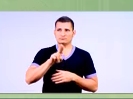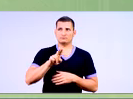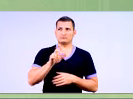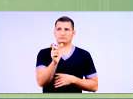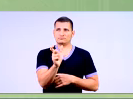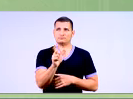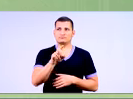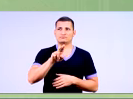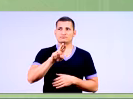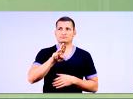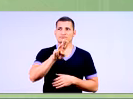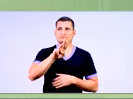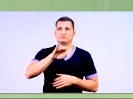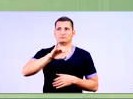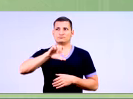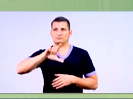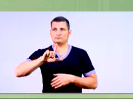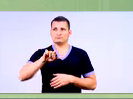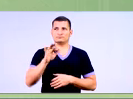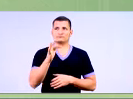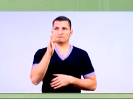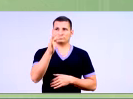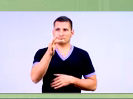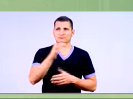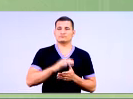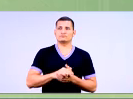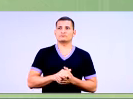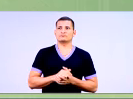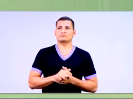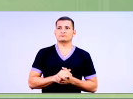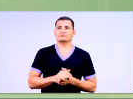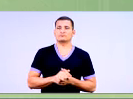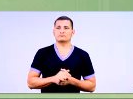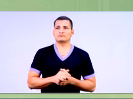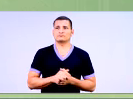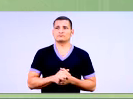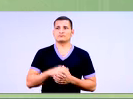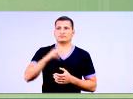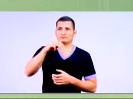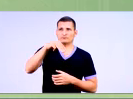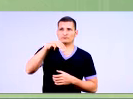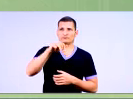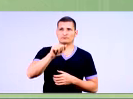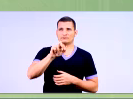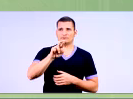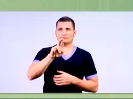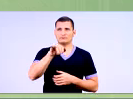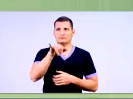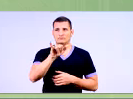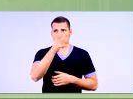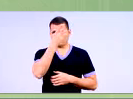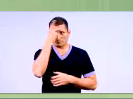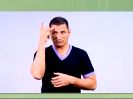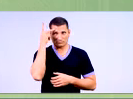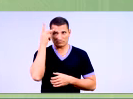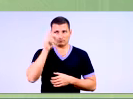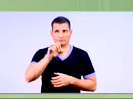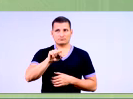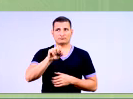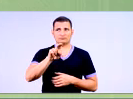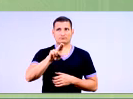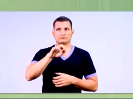então a primeira frase que nós temos aqui, Mary, sujeito, sleeps, verbo dormir, dorme, early,